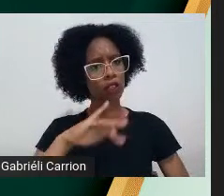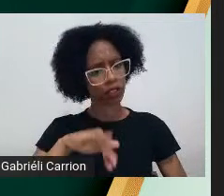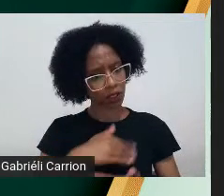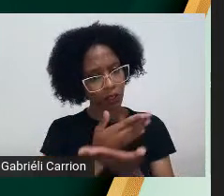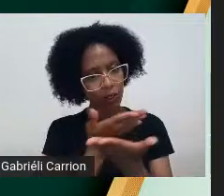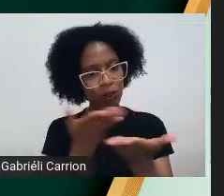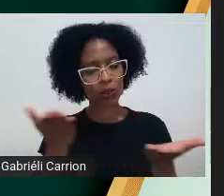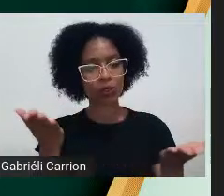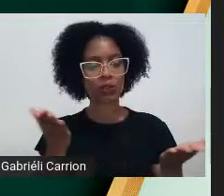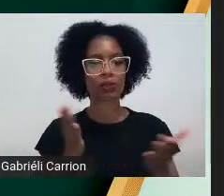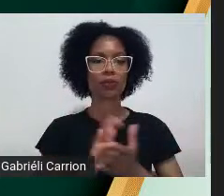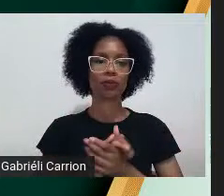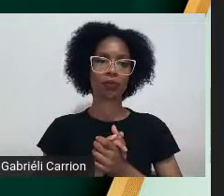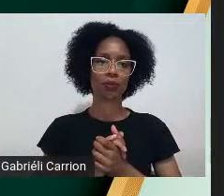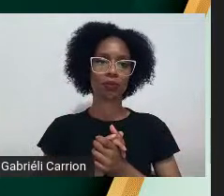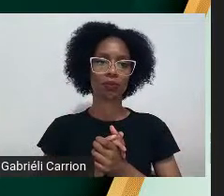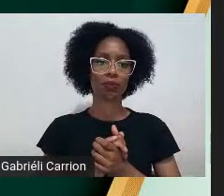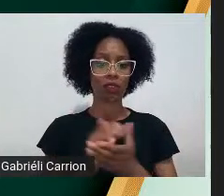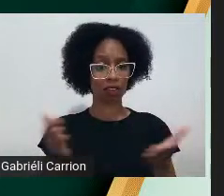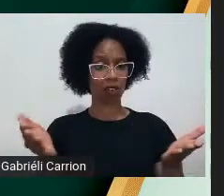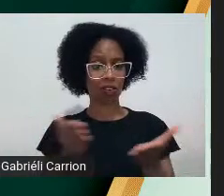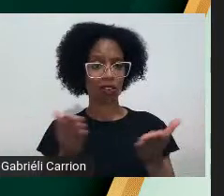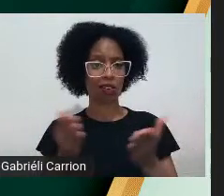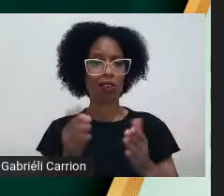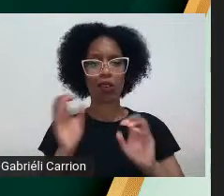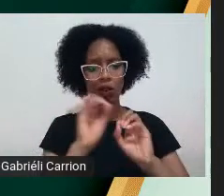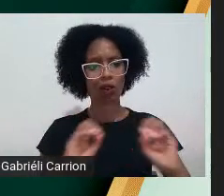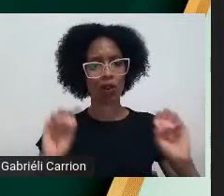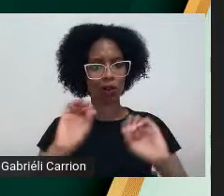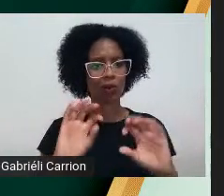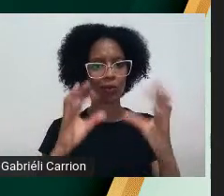tarde a todas, que tenhamos uma excelente cerimônia.